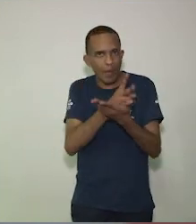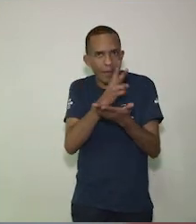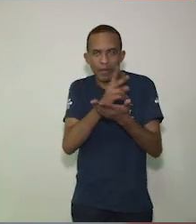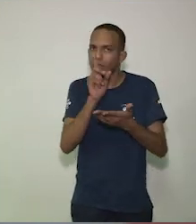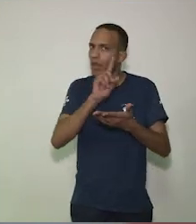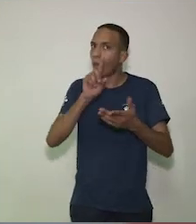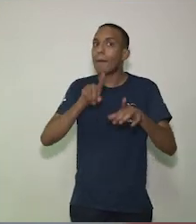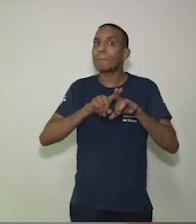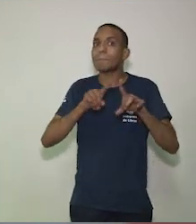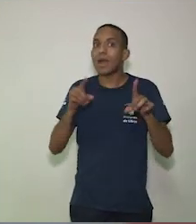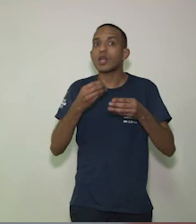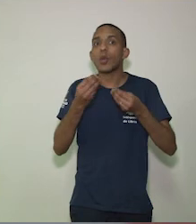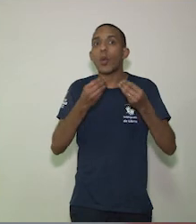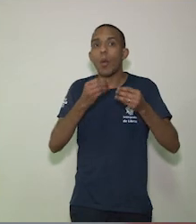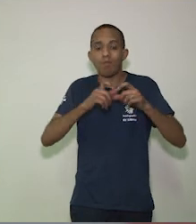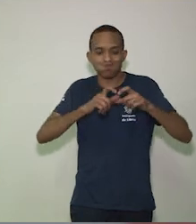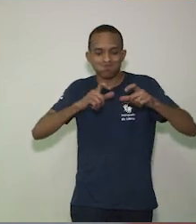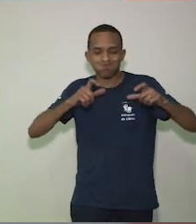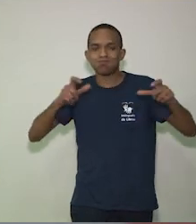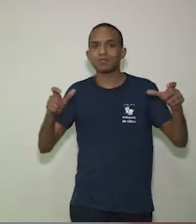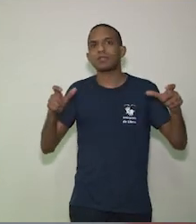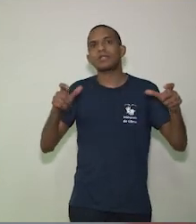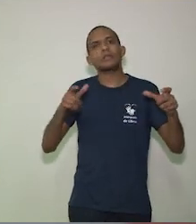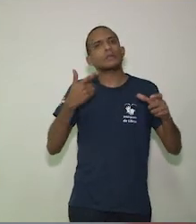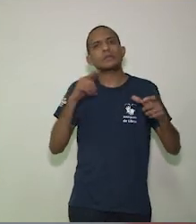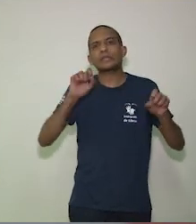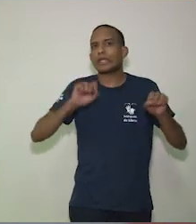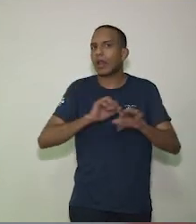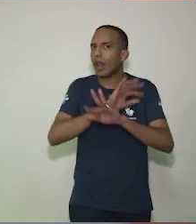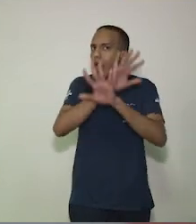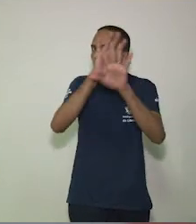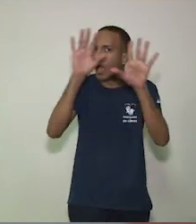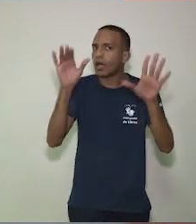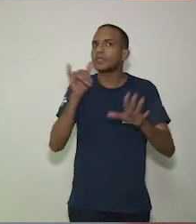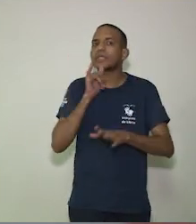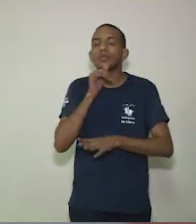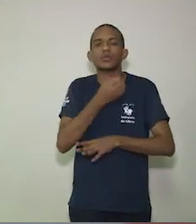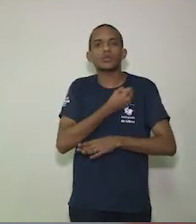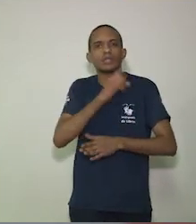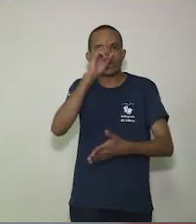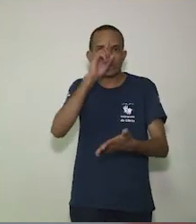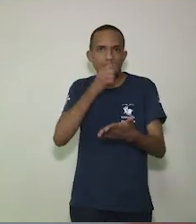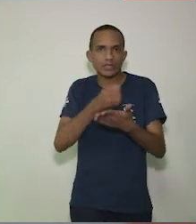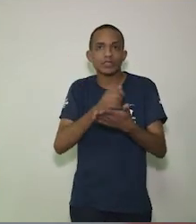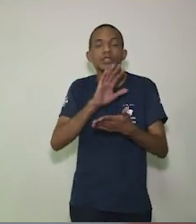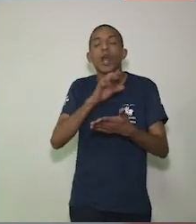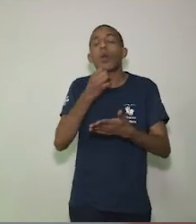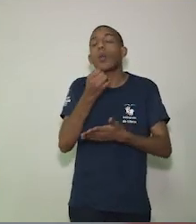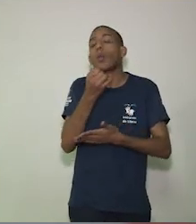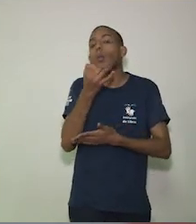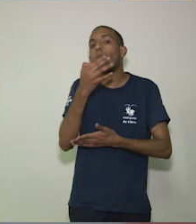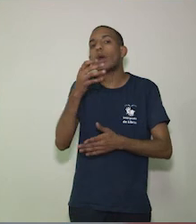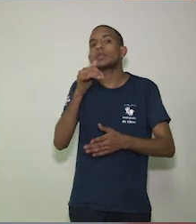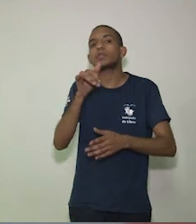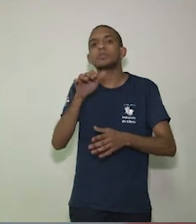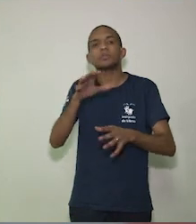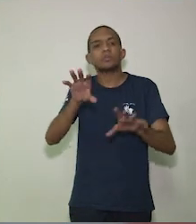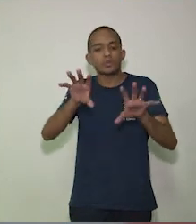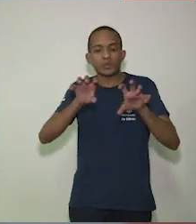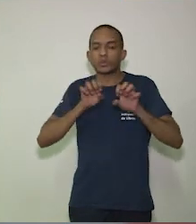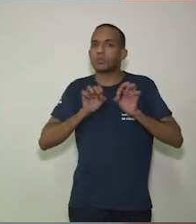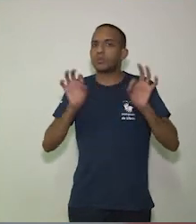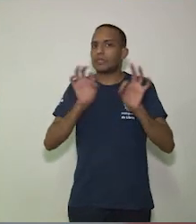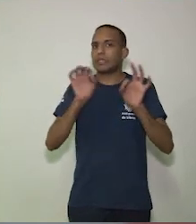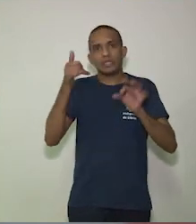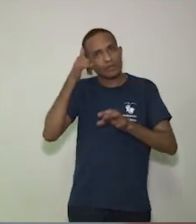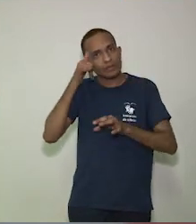estoque, ainda não temos claro, os estudos ainda não estão definidos quanto tempo dura essa imunidade. Então, não